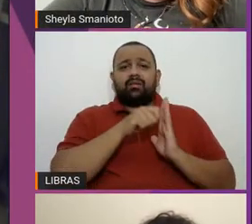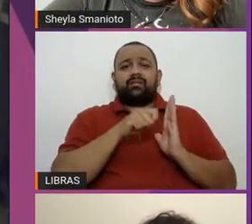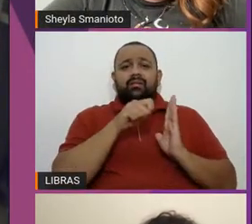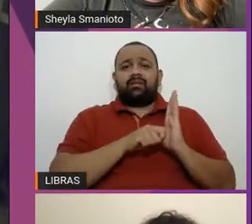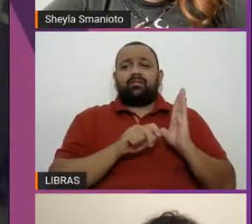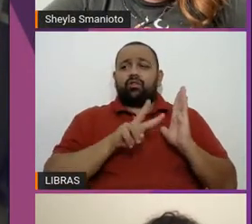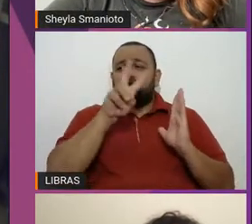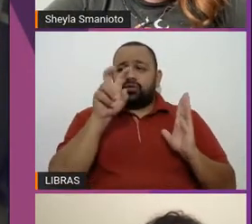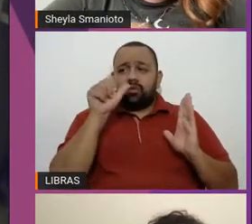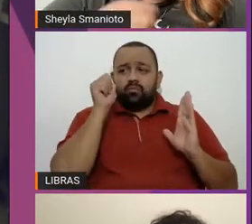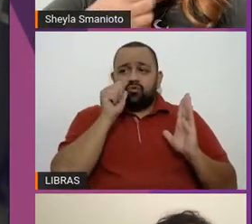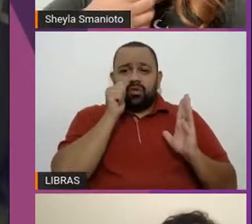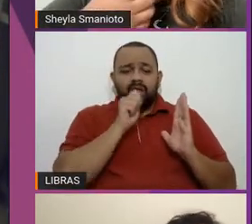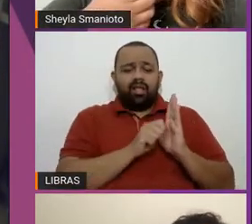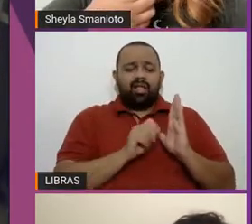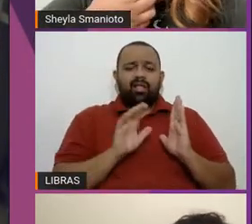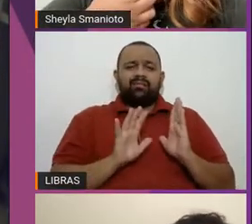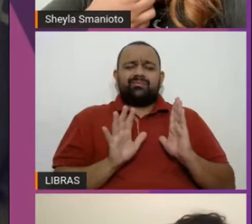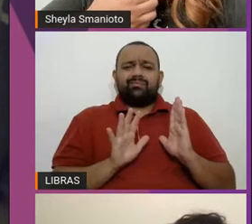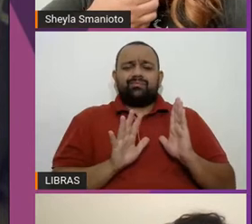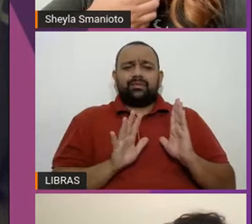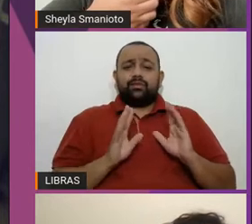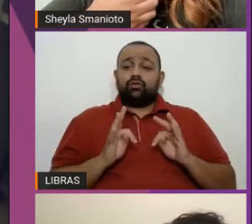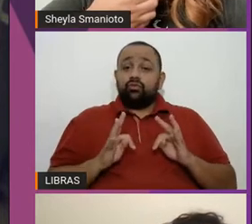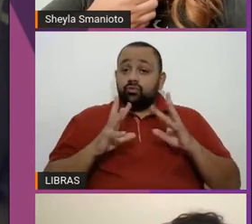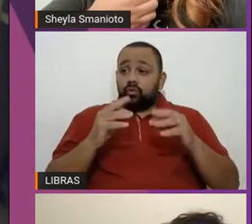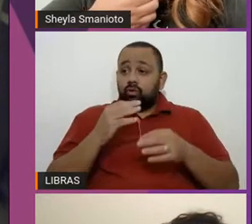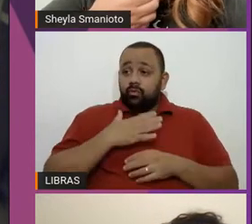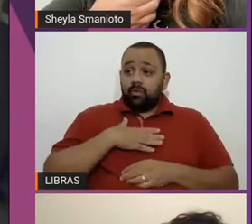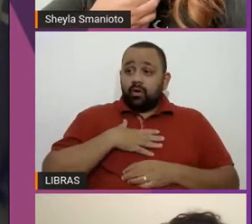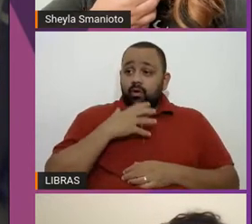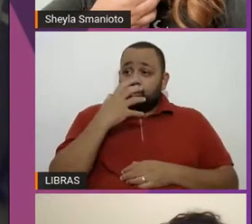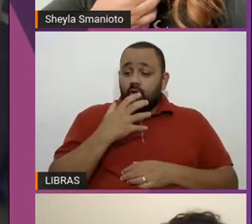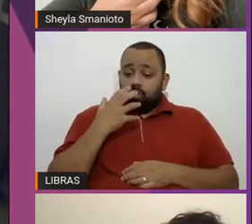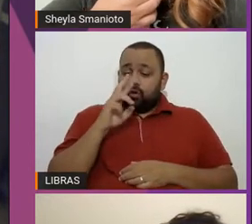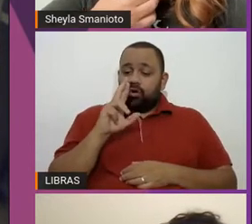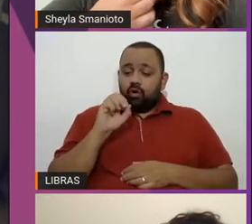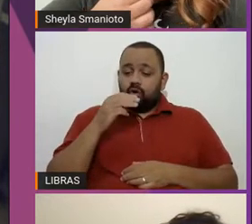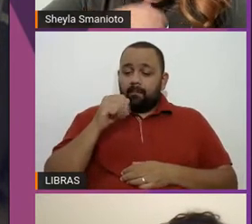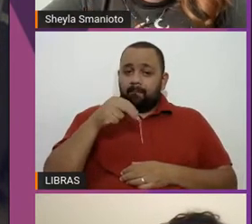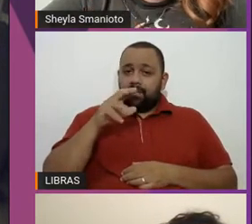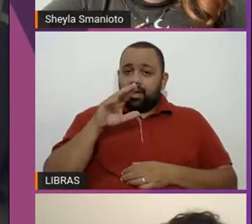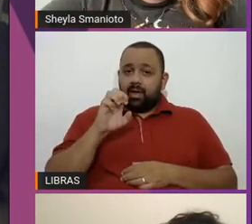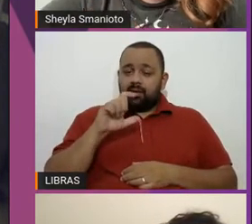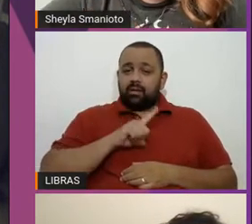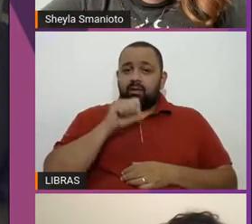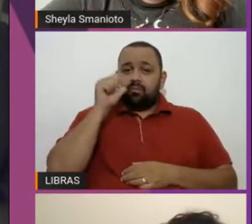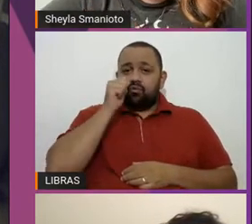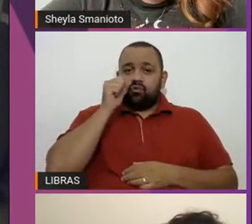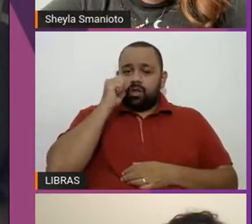muito sobre mulheres todos os meus romances eles têm mulheres como protagonistas mulheres